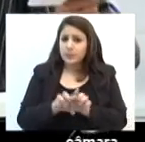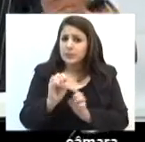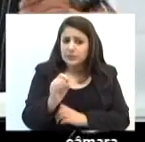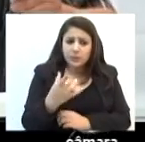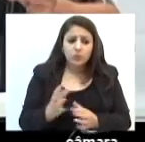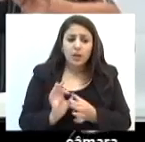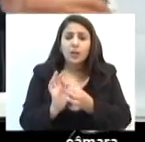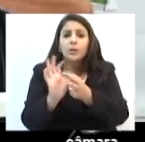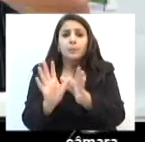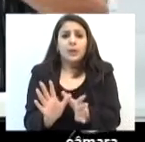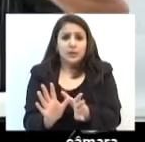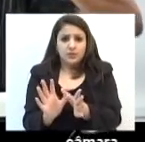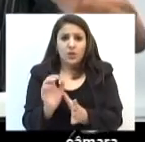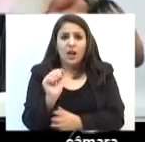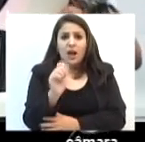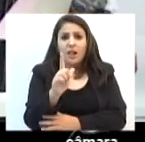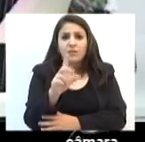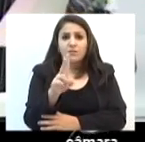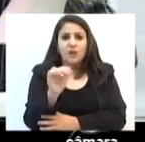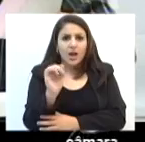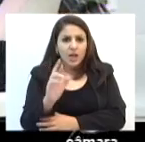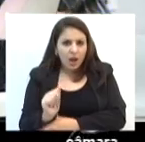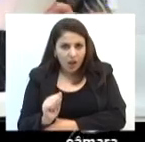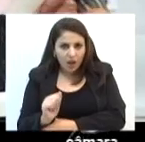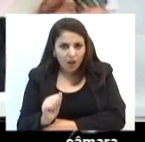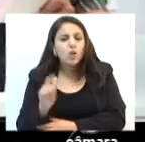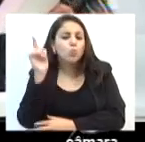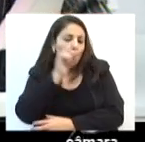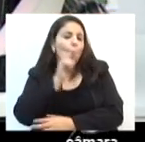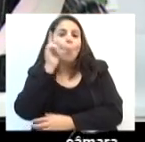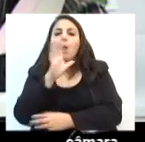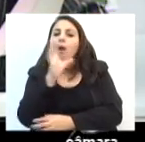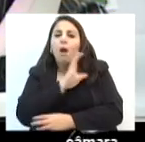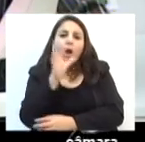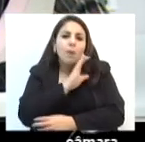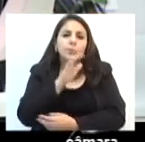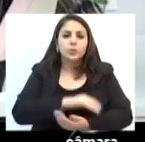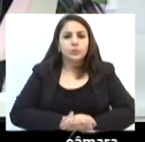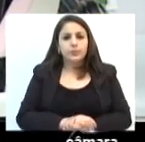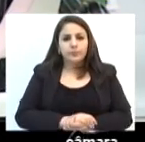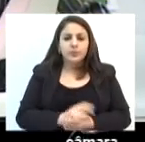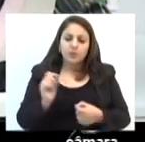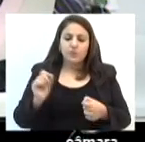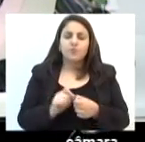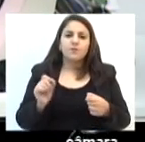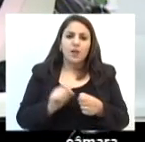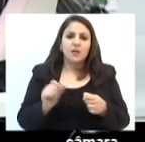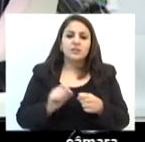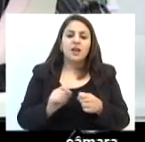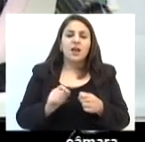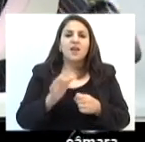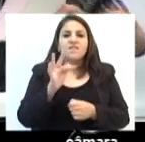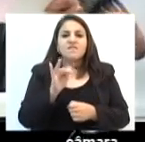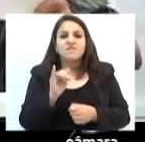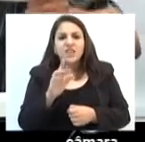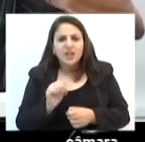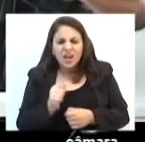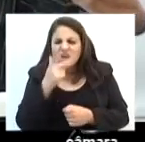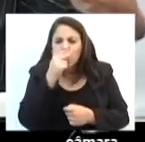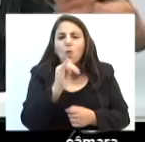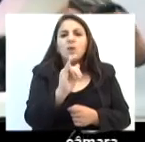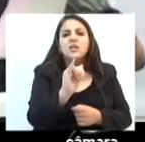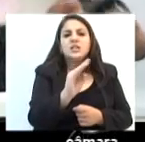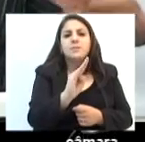uma rapidez extraordinária, eles entram com a liminar, doutor Leme, e fazem as feiras itinerantes, lá